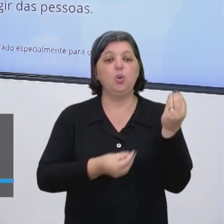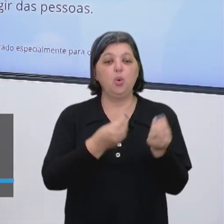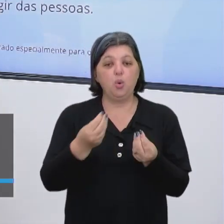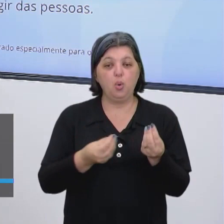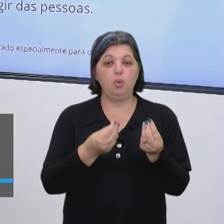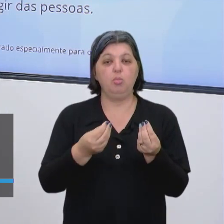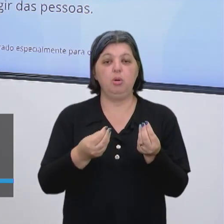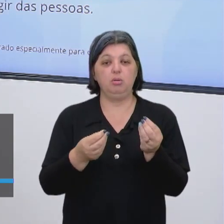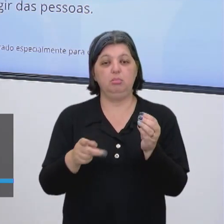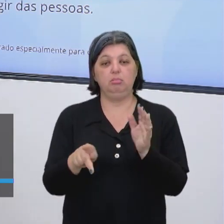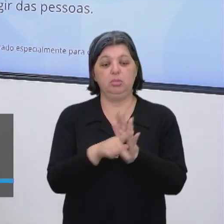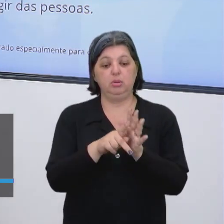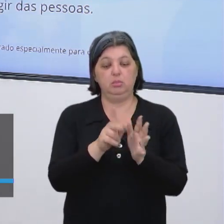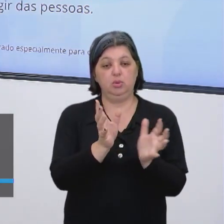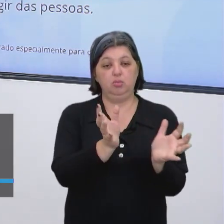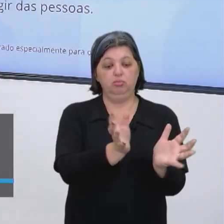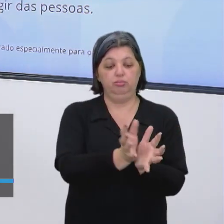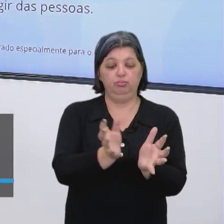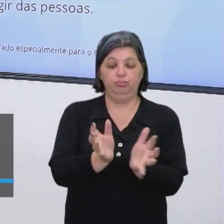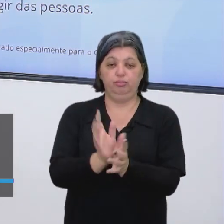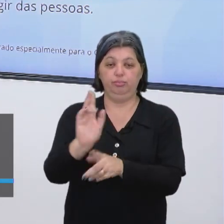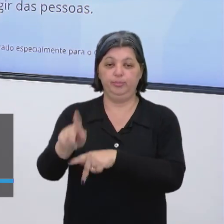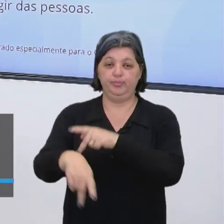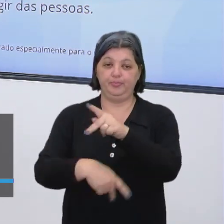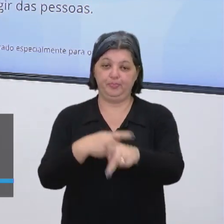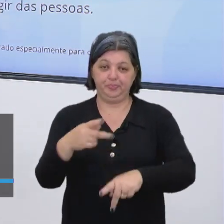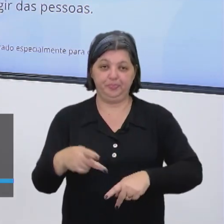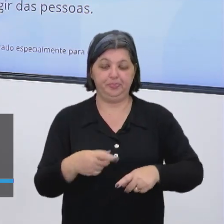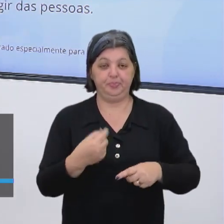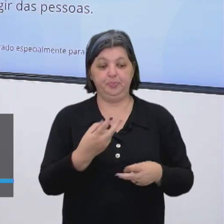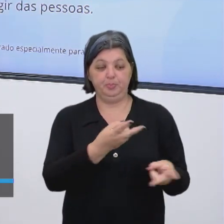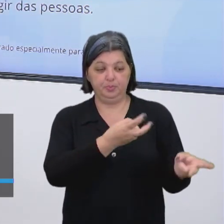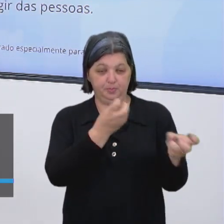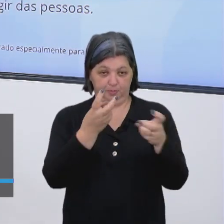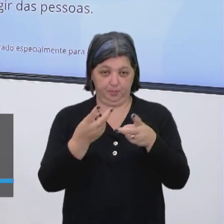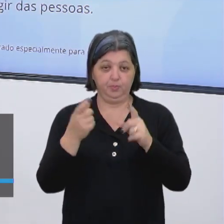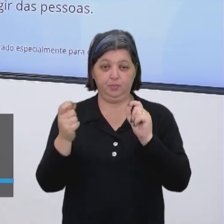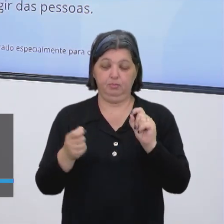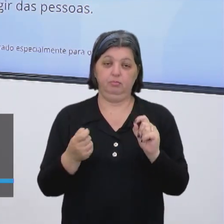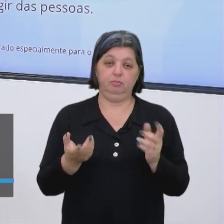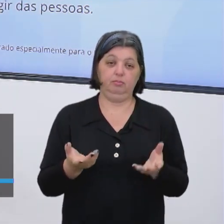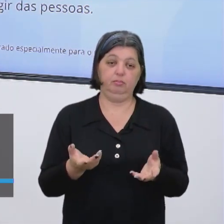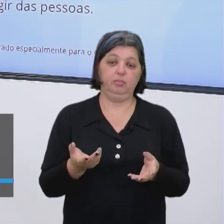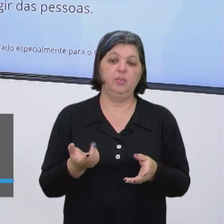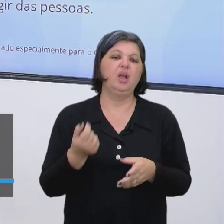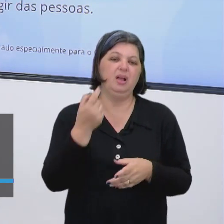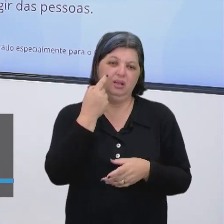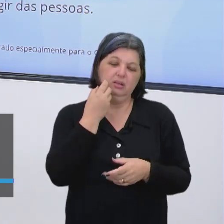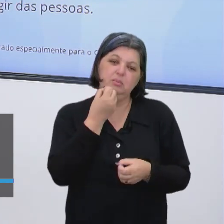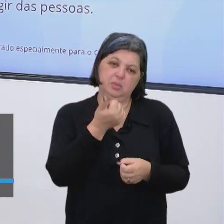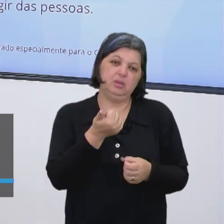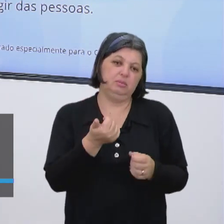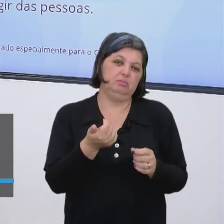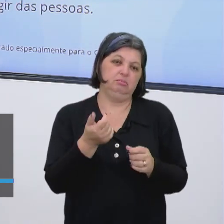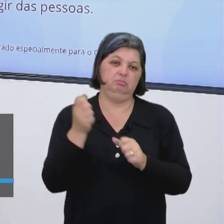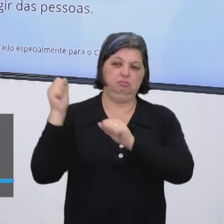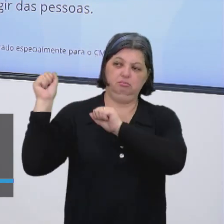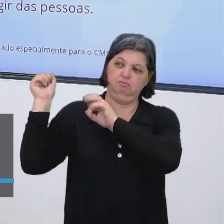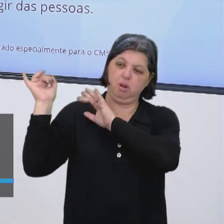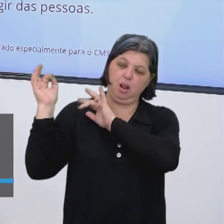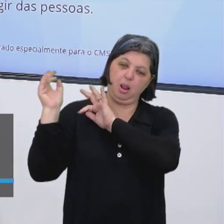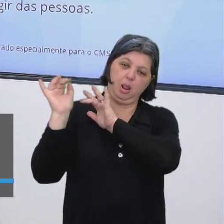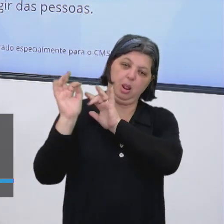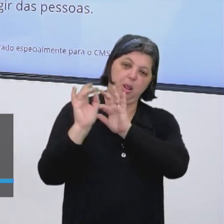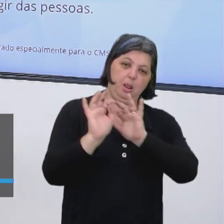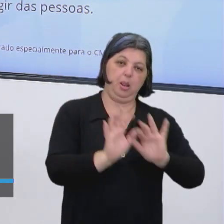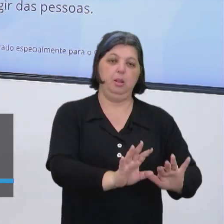forma. E aí, é a gente olhar para... Tudo bem, a gente teve esse monte de gente que veio para cá. A gente